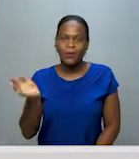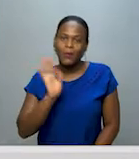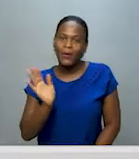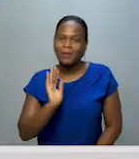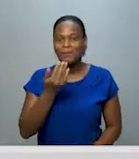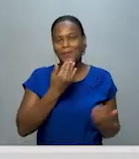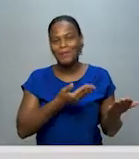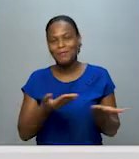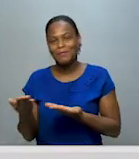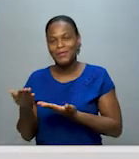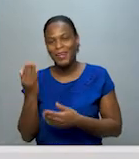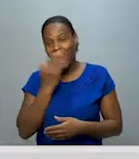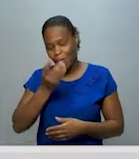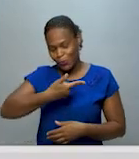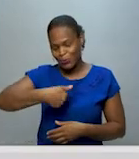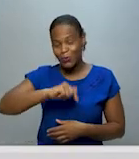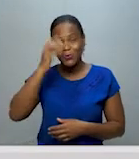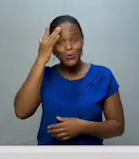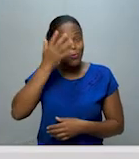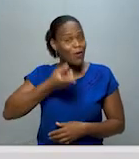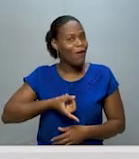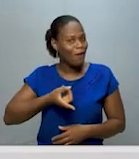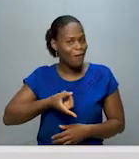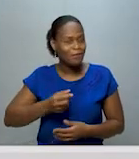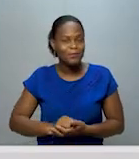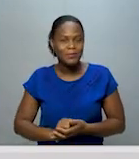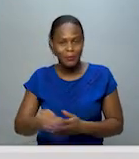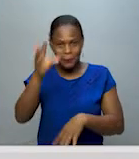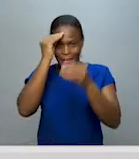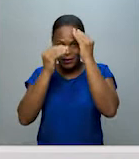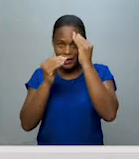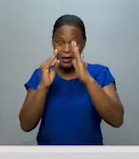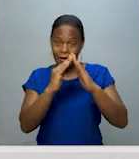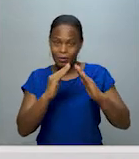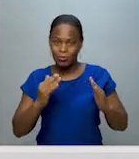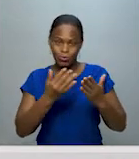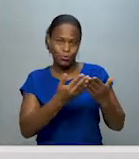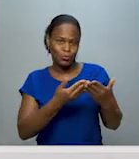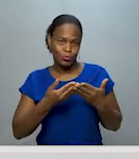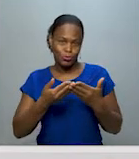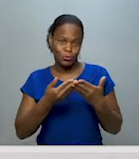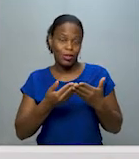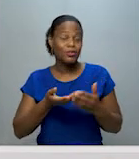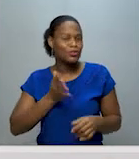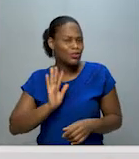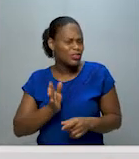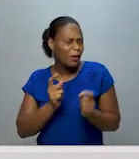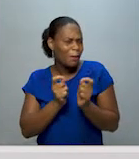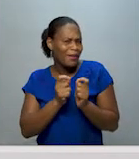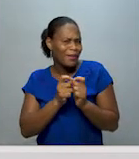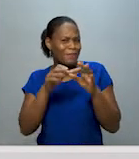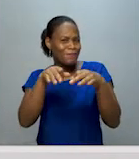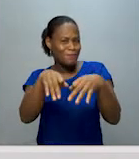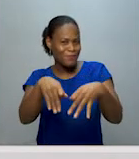Olá, sejam bem-vindos à nossa aula número 9 do Aprender e Estudar em Casa, que já está mesmo na